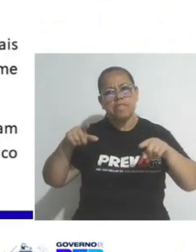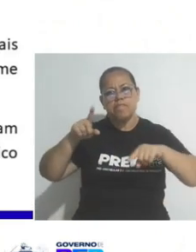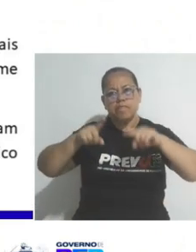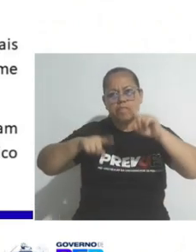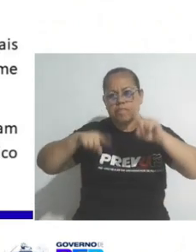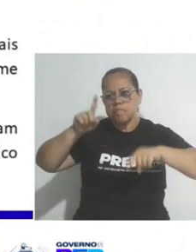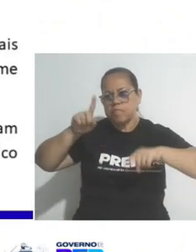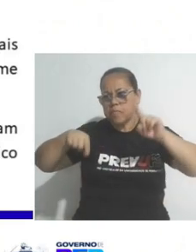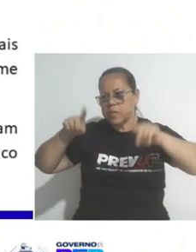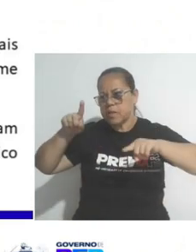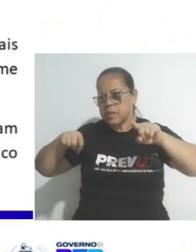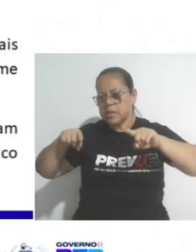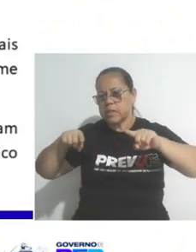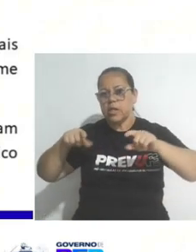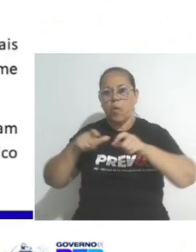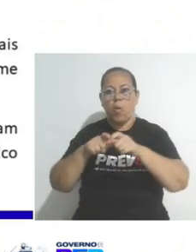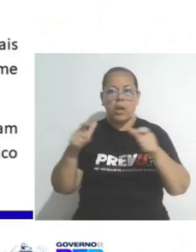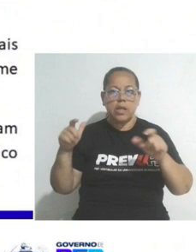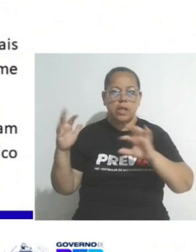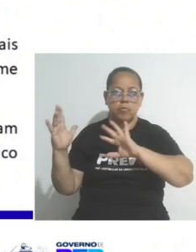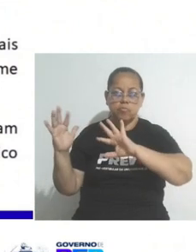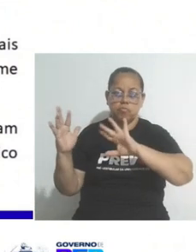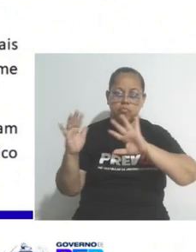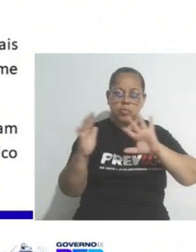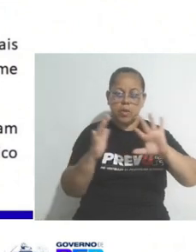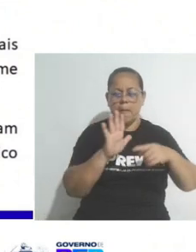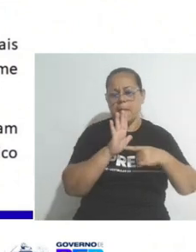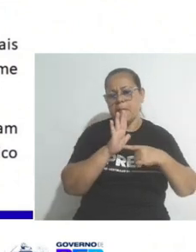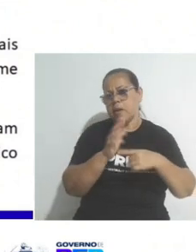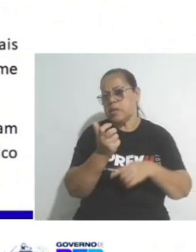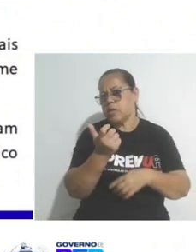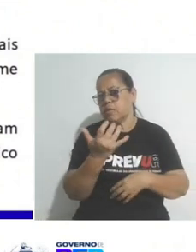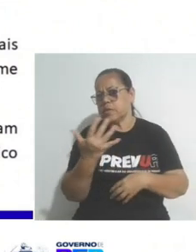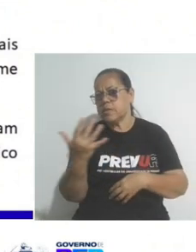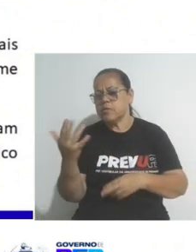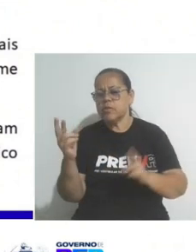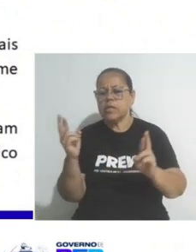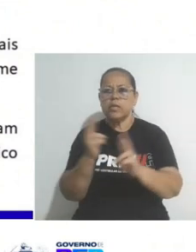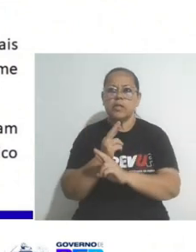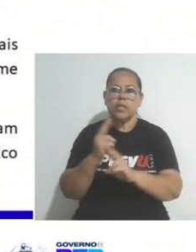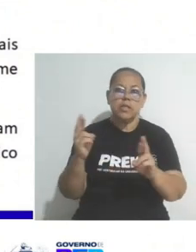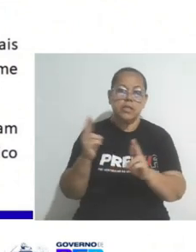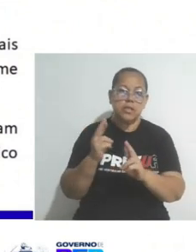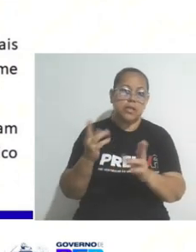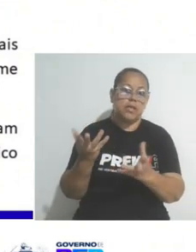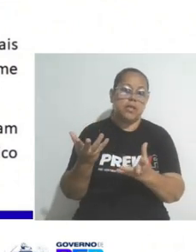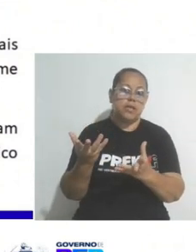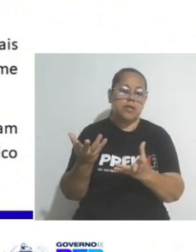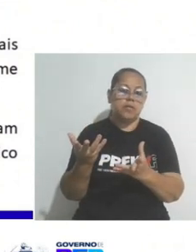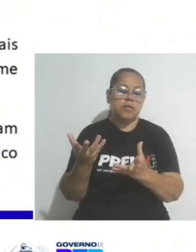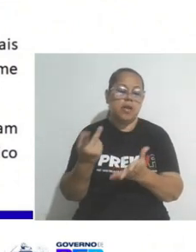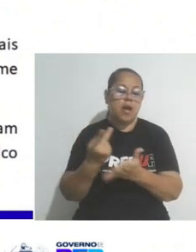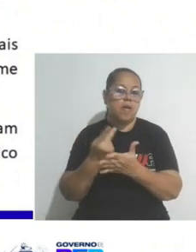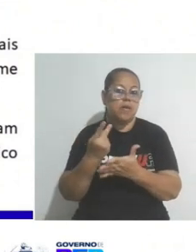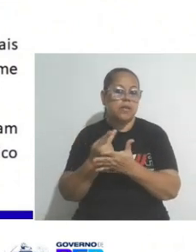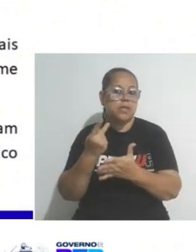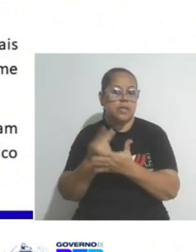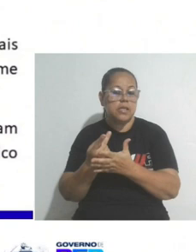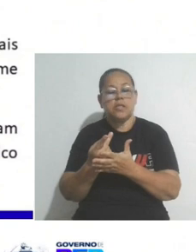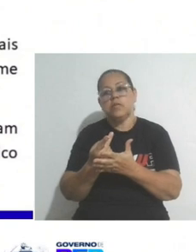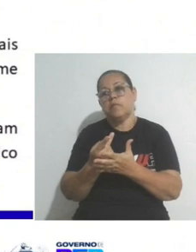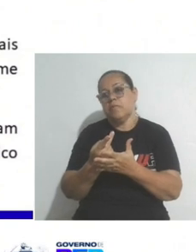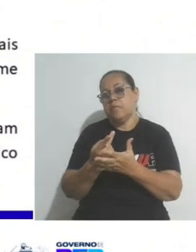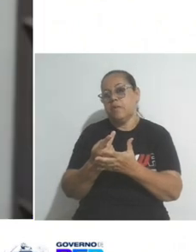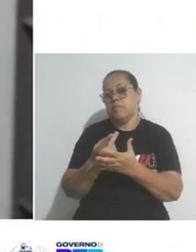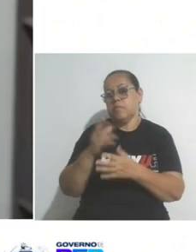no número de imigrantes mostram que os quantitativos estão relacionados a questões fisico-climáticas nos